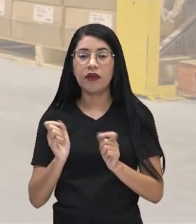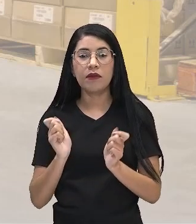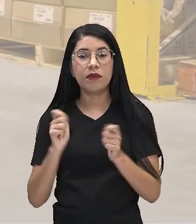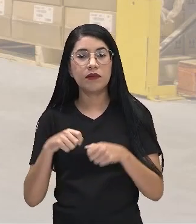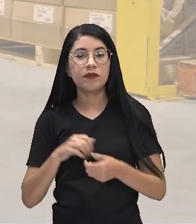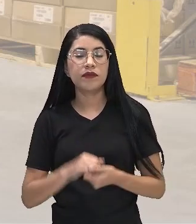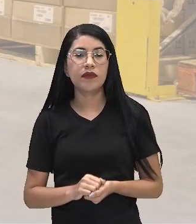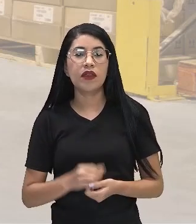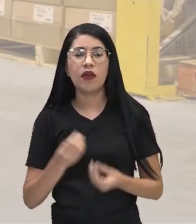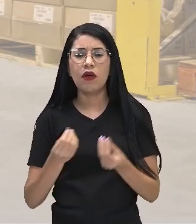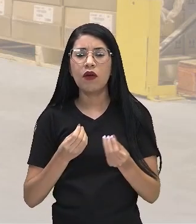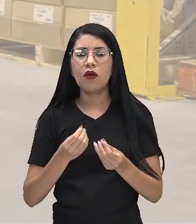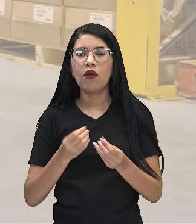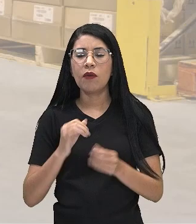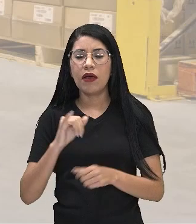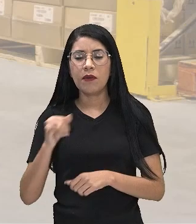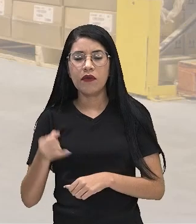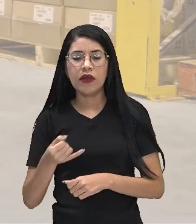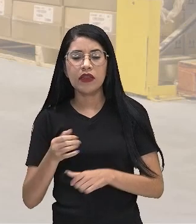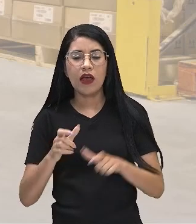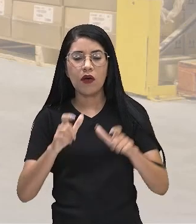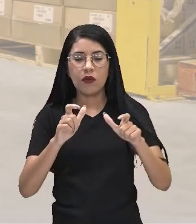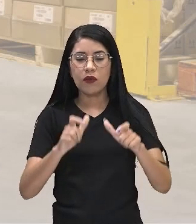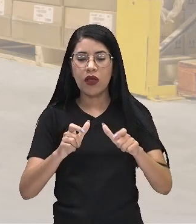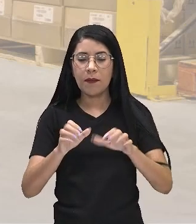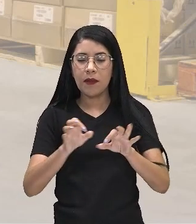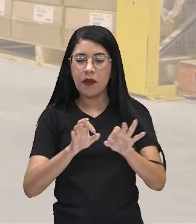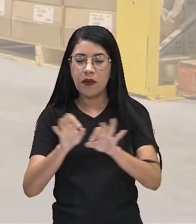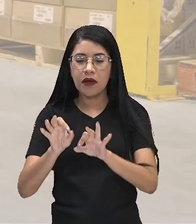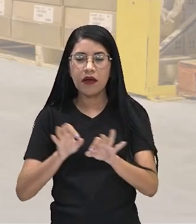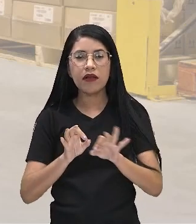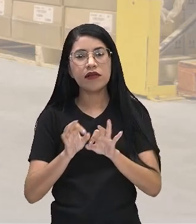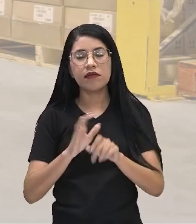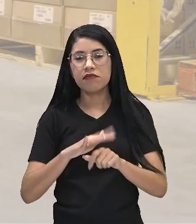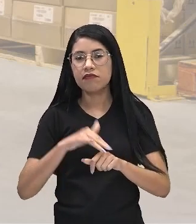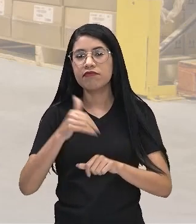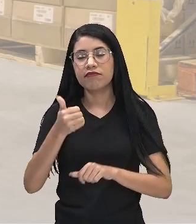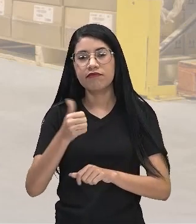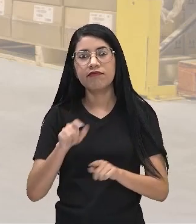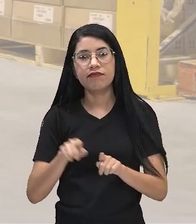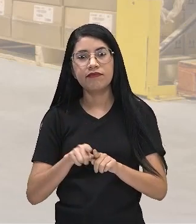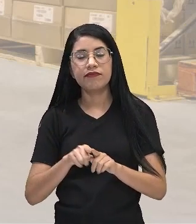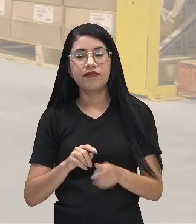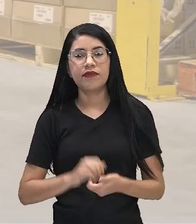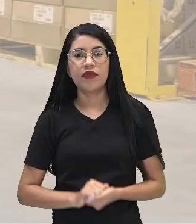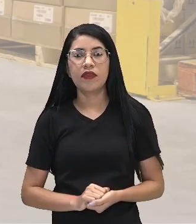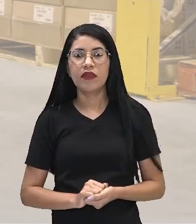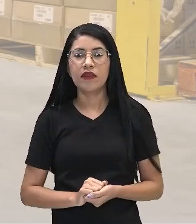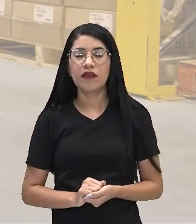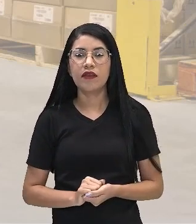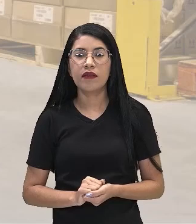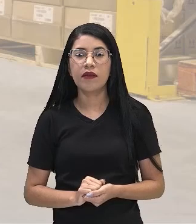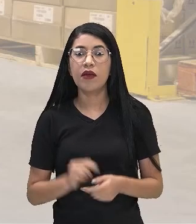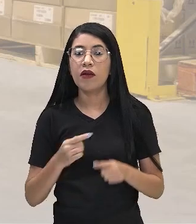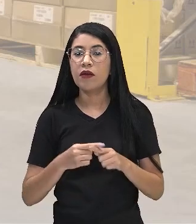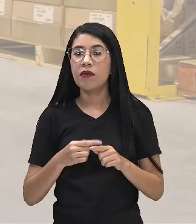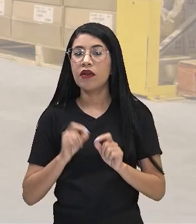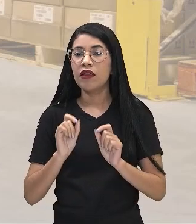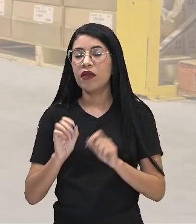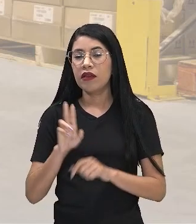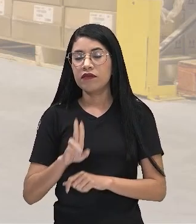é um melhor aproveitamento aí do espaço disponível, né? Então, por quê? Porque